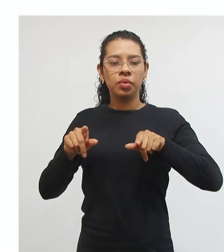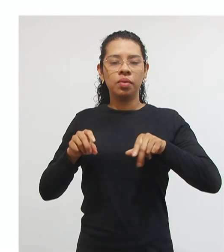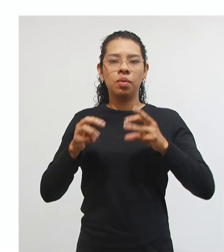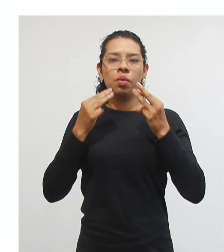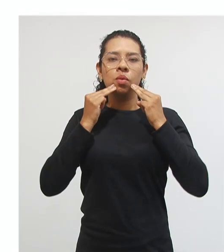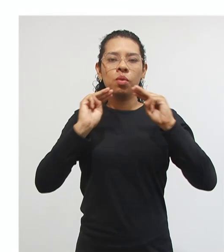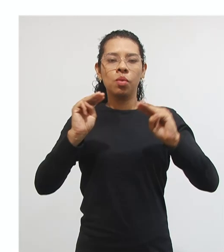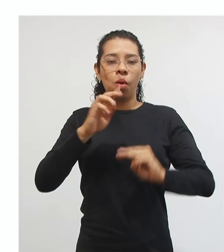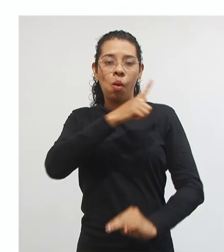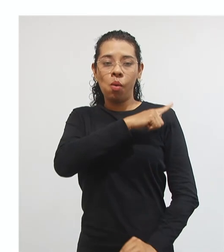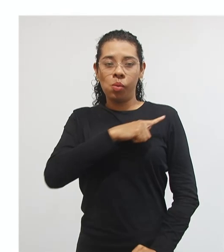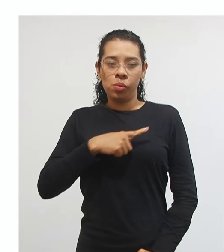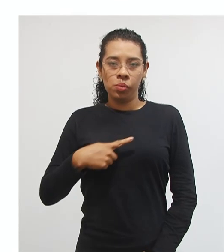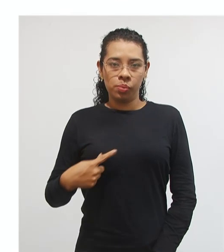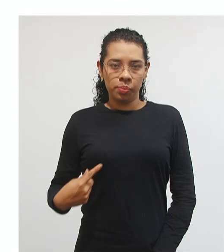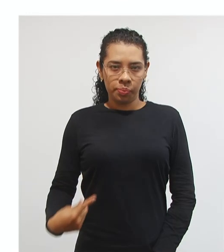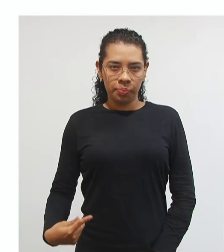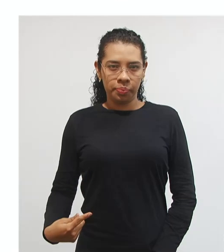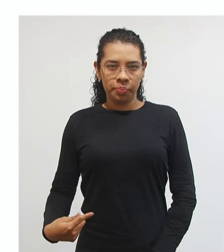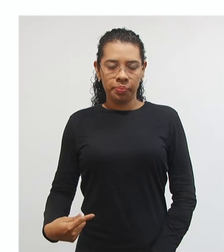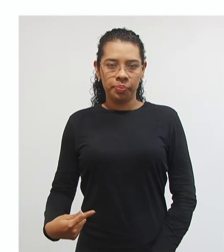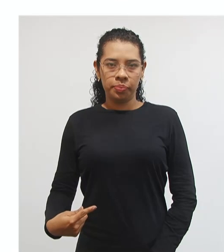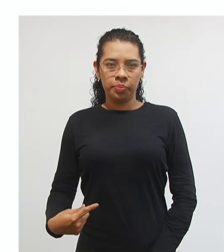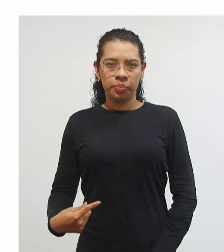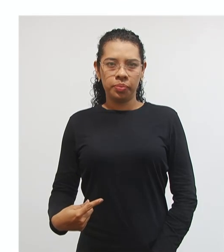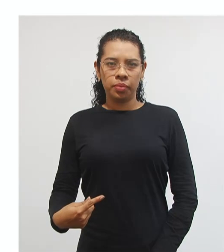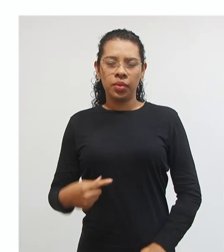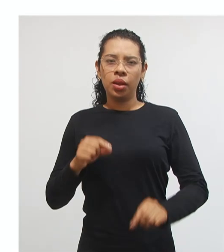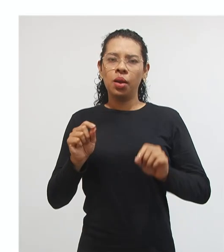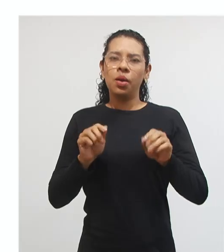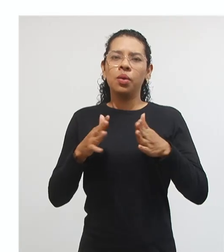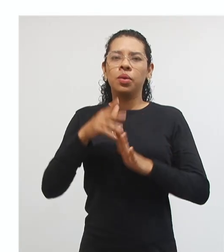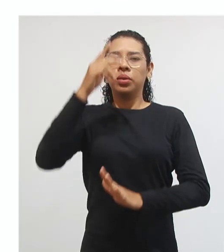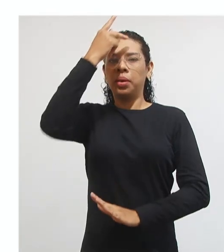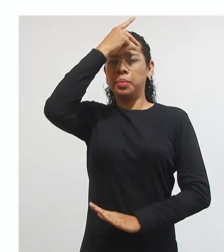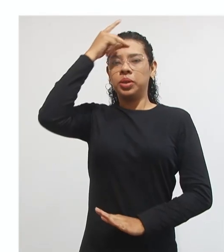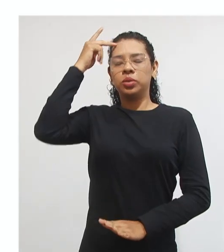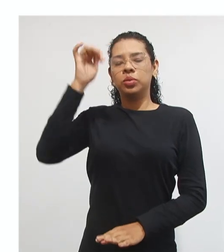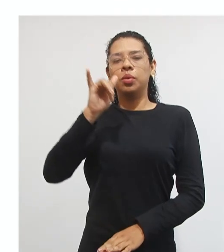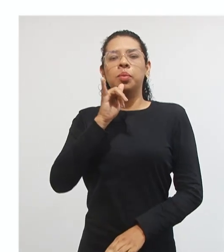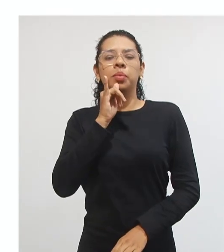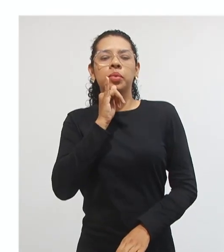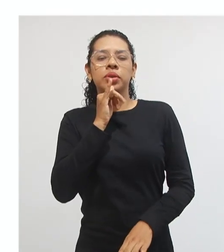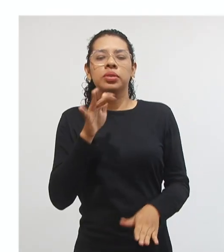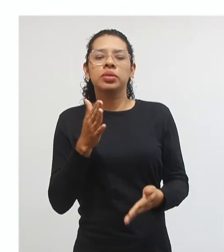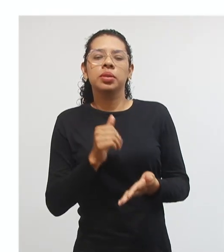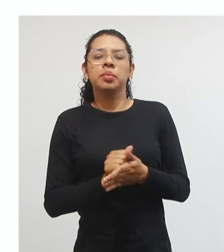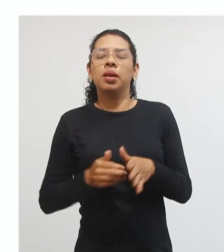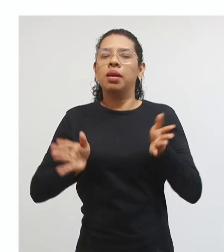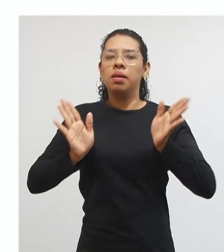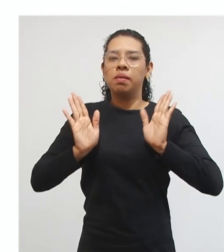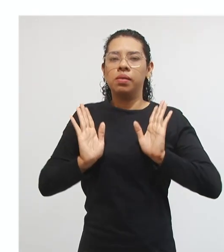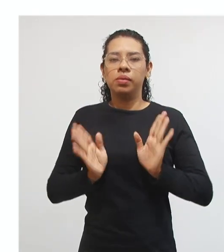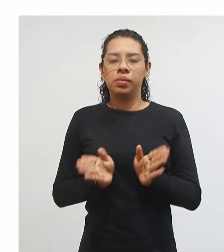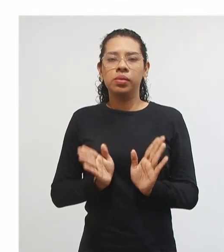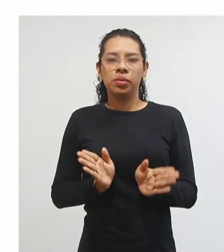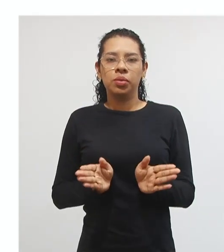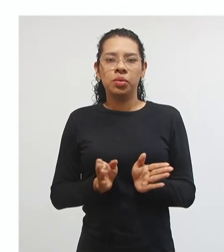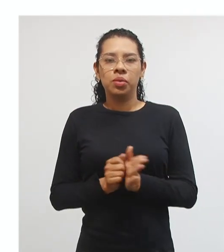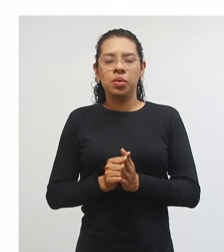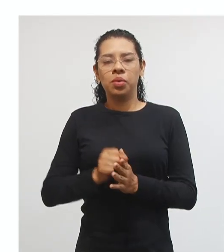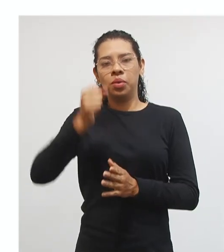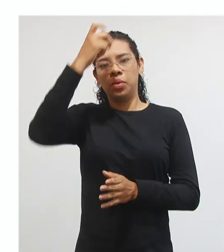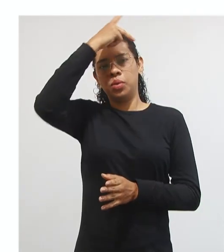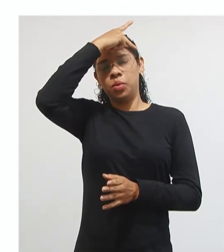agora em seguida aqui, é quando a pessoa se elege, né? Então agora um prefeito